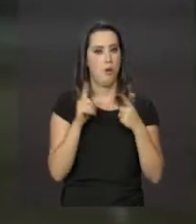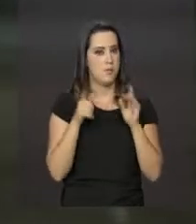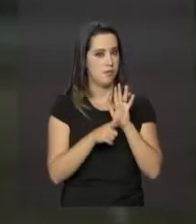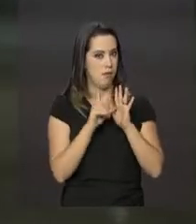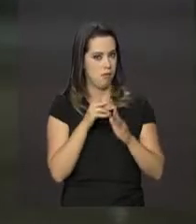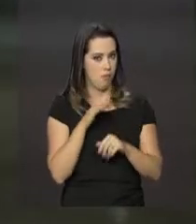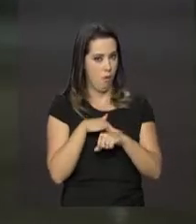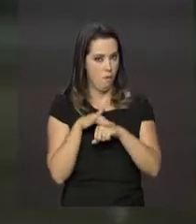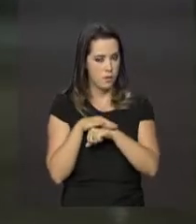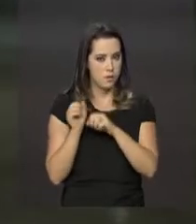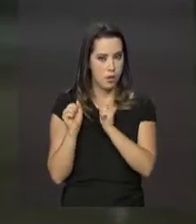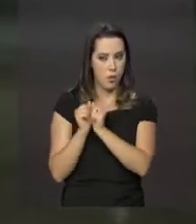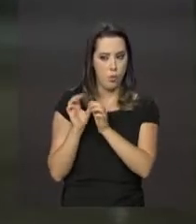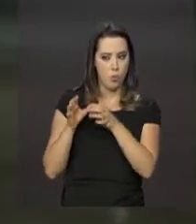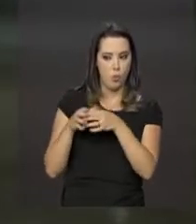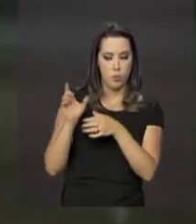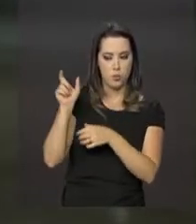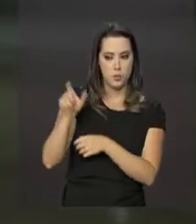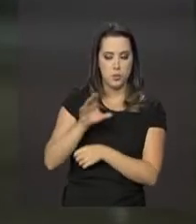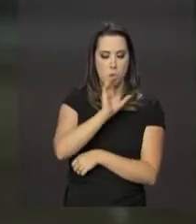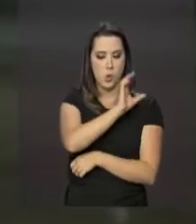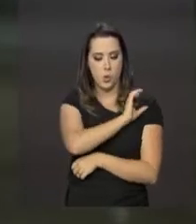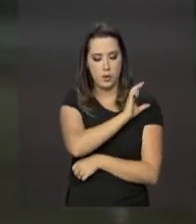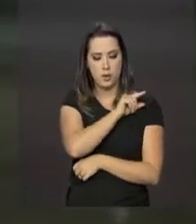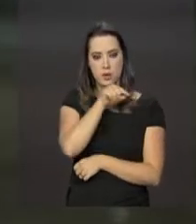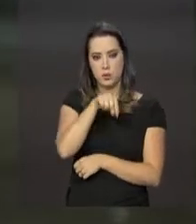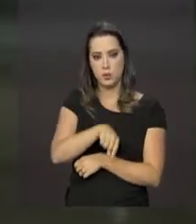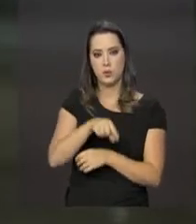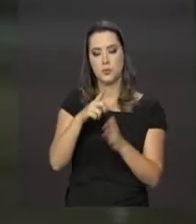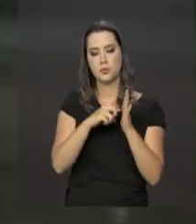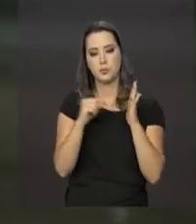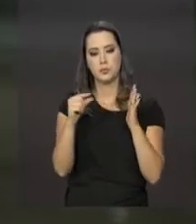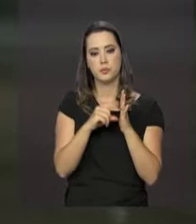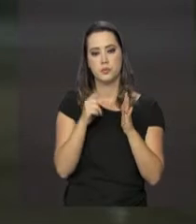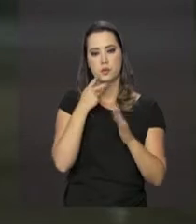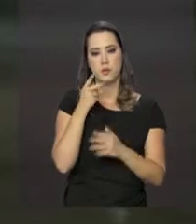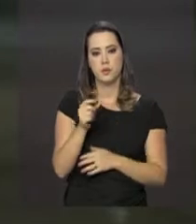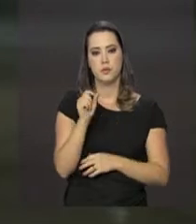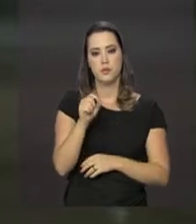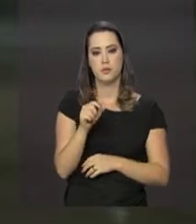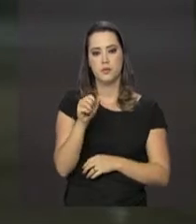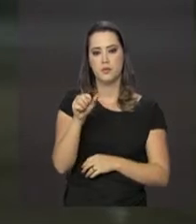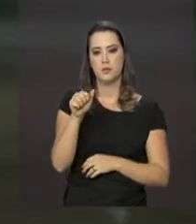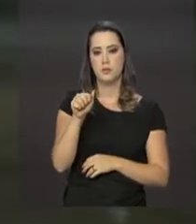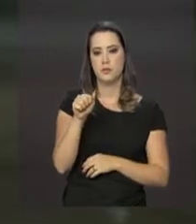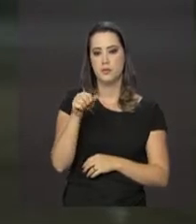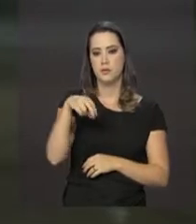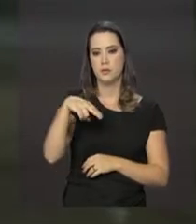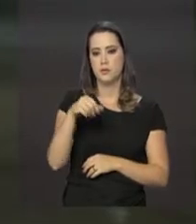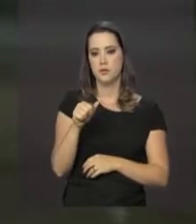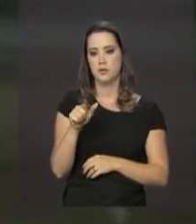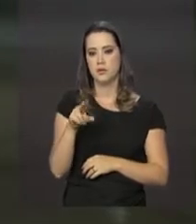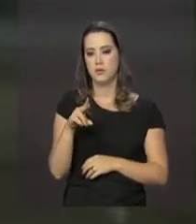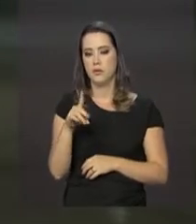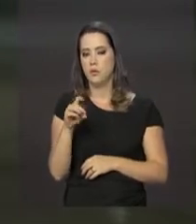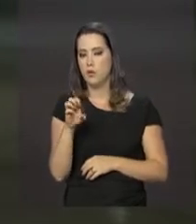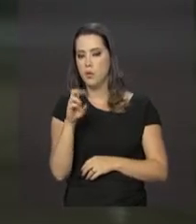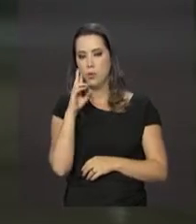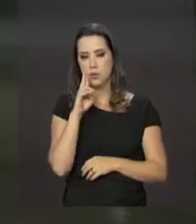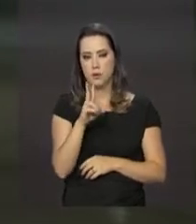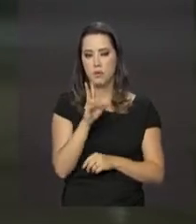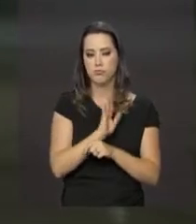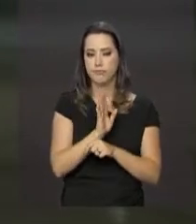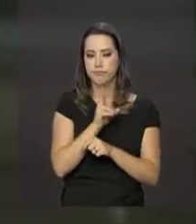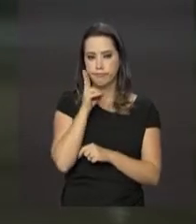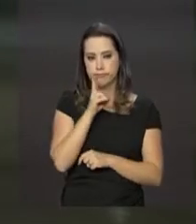conversei com a coordenadora da primavera dos museus aqui no palácio do planalto a ana lourdes costa vamos ouvir um trecho da entrevista